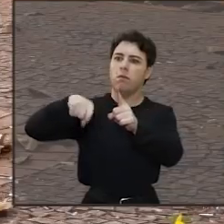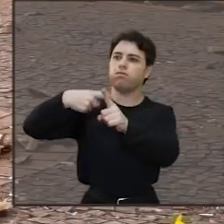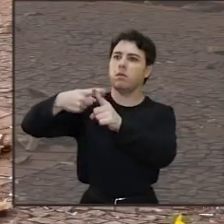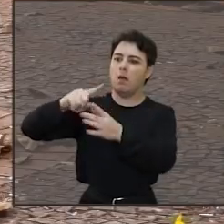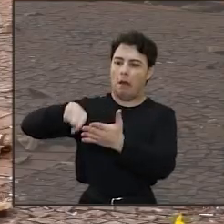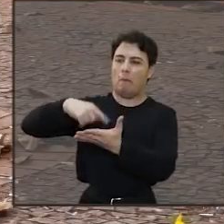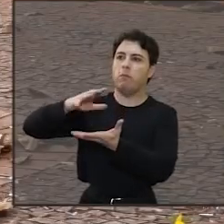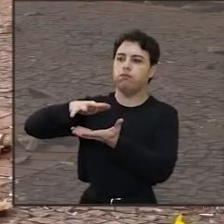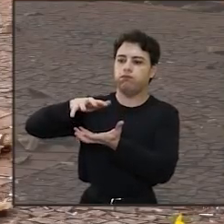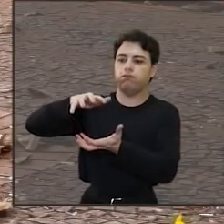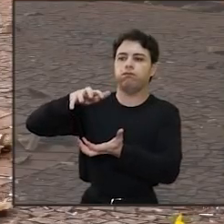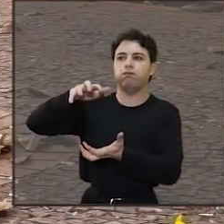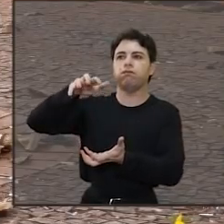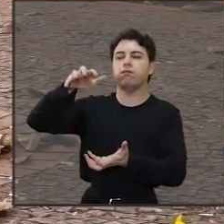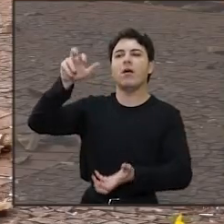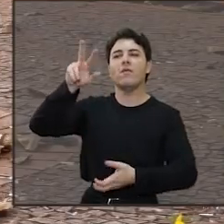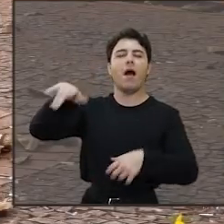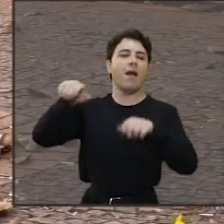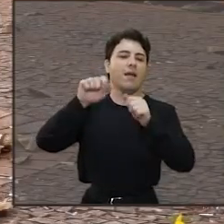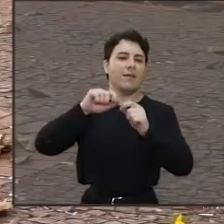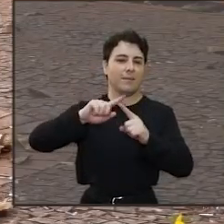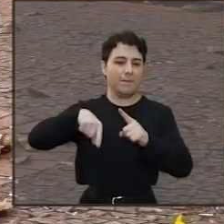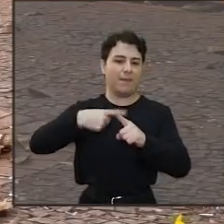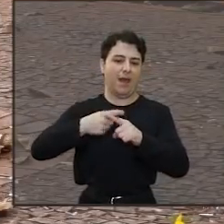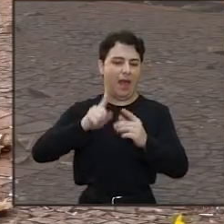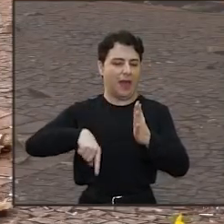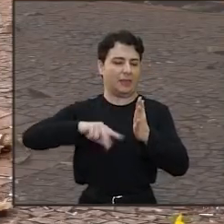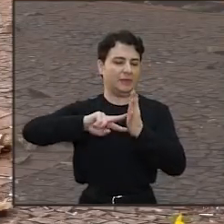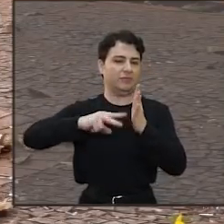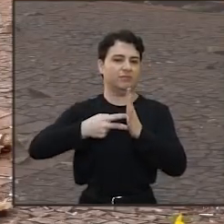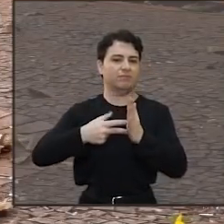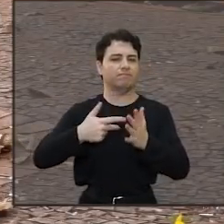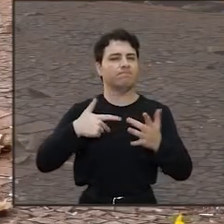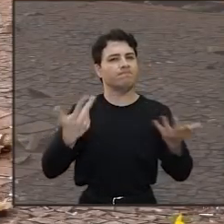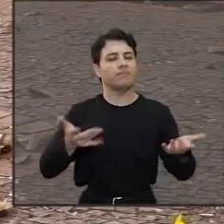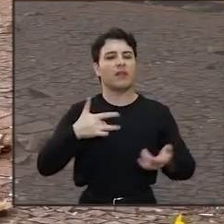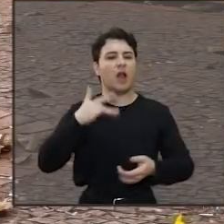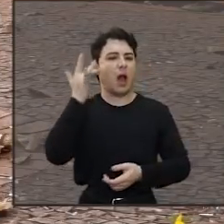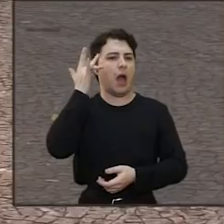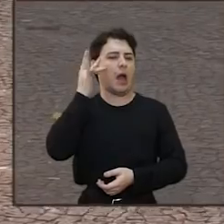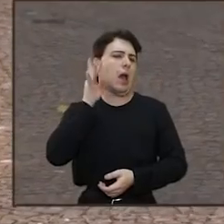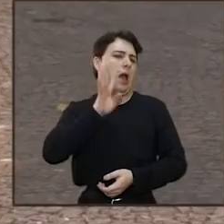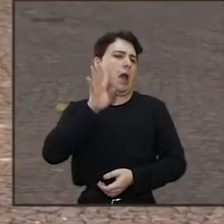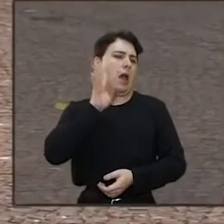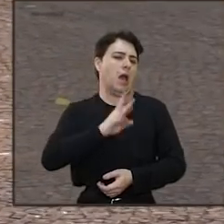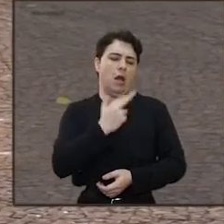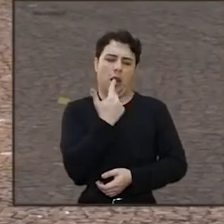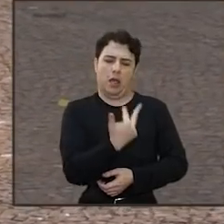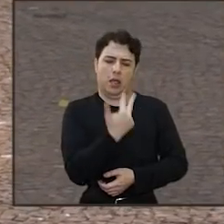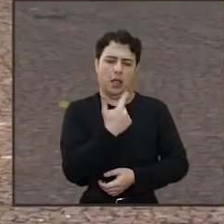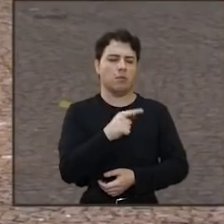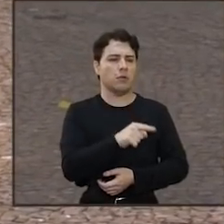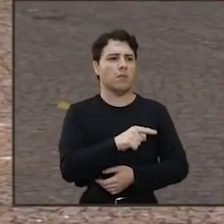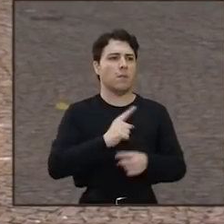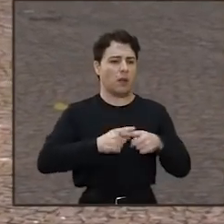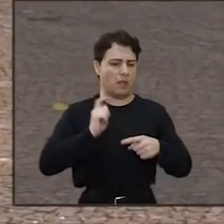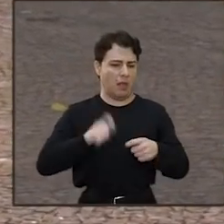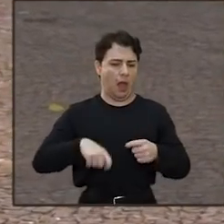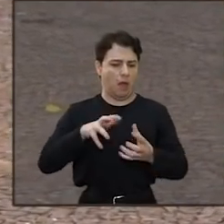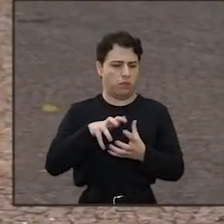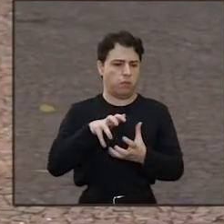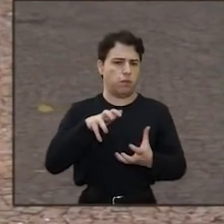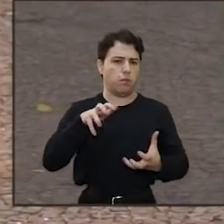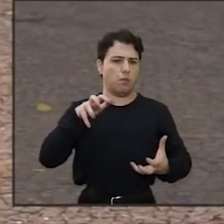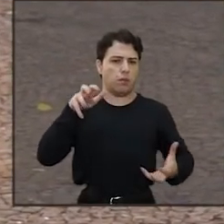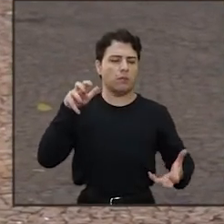mais coisas, né? Eu acho que a riqueza está nisso, você ir expandindo significados. Eu acho que essa é a riqueza da língua, é expandir significados,